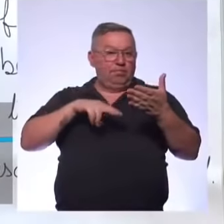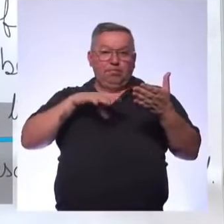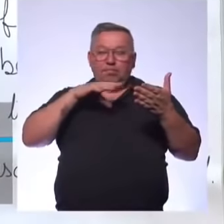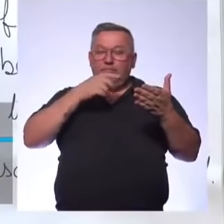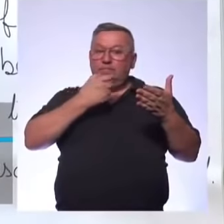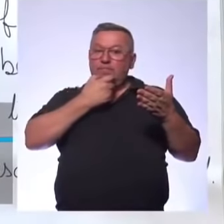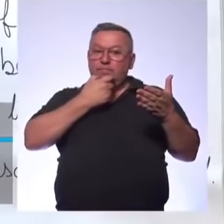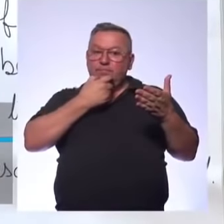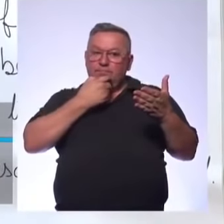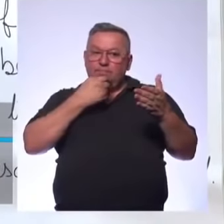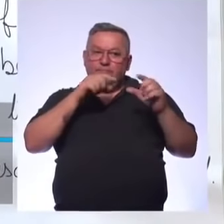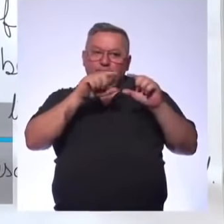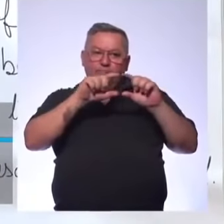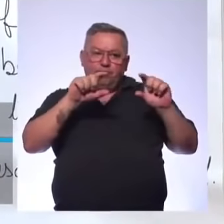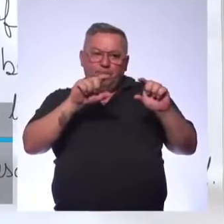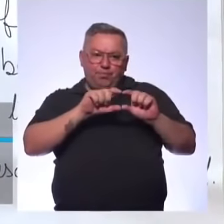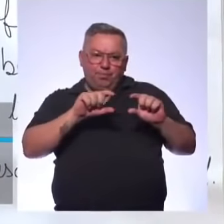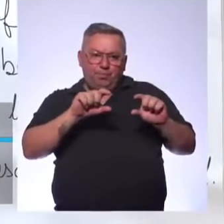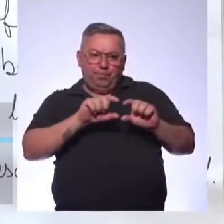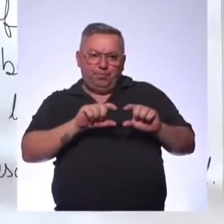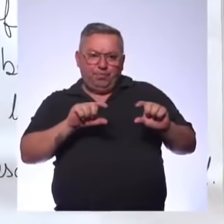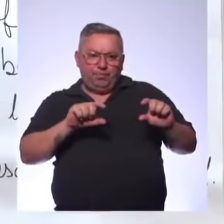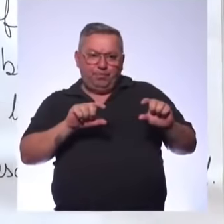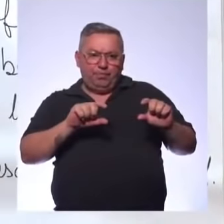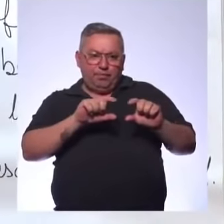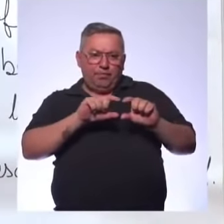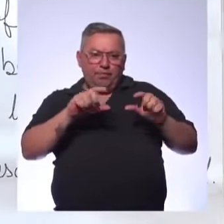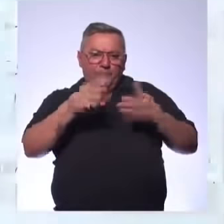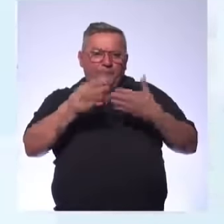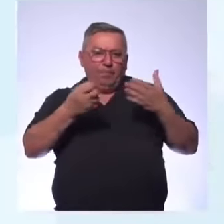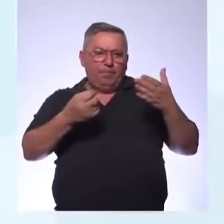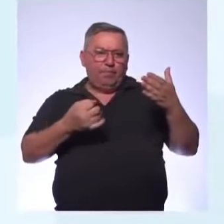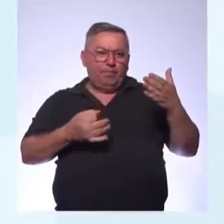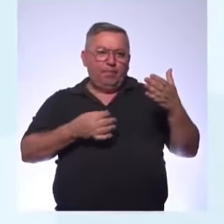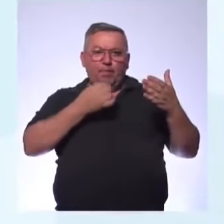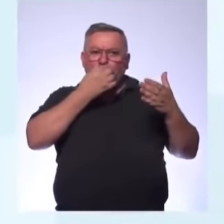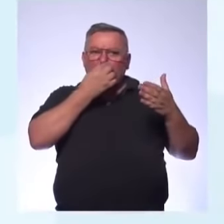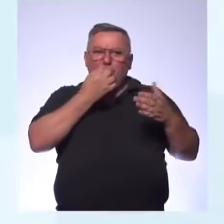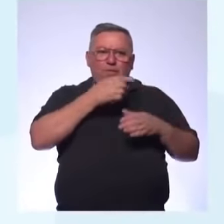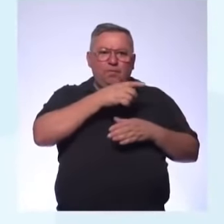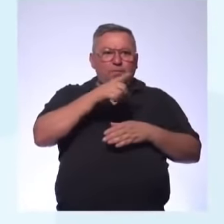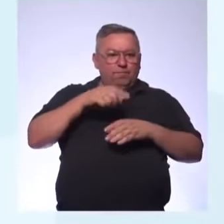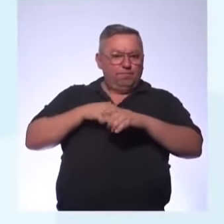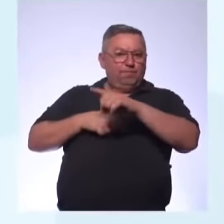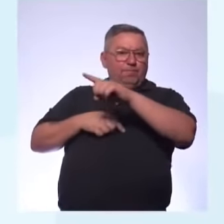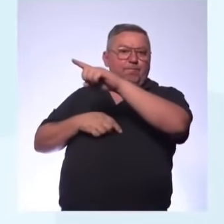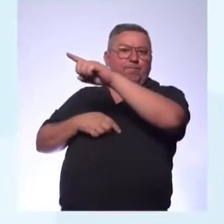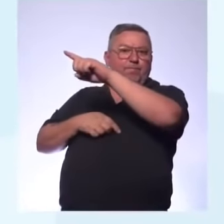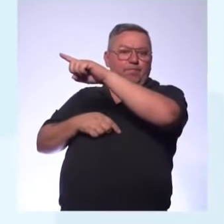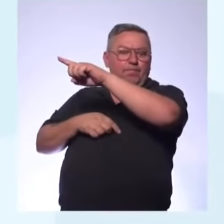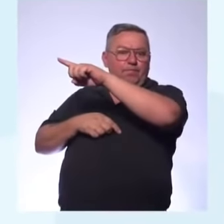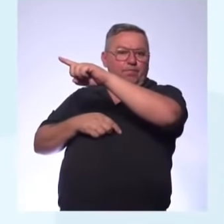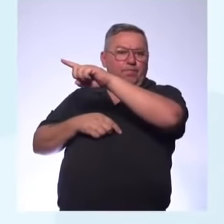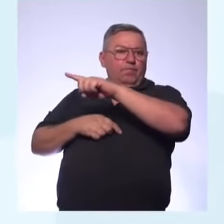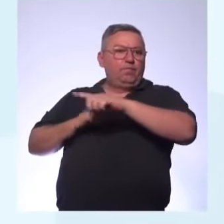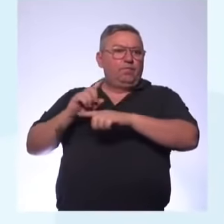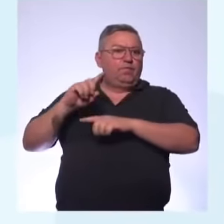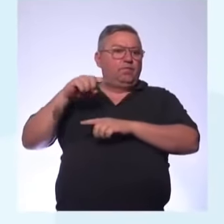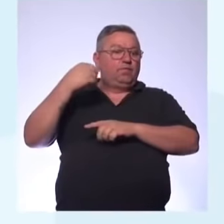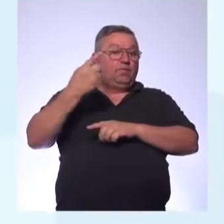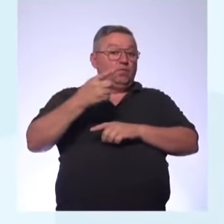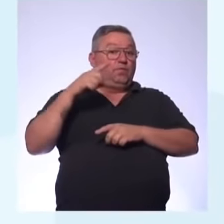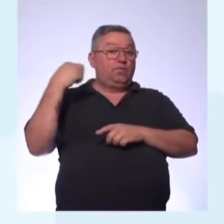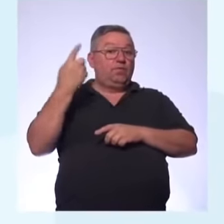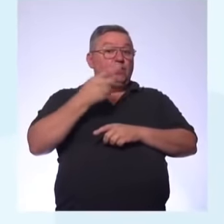inglês ali tá o trechinho tá certo do da definição do que é traço de personalidade e logo em seguida